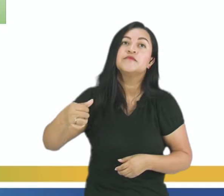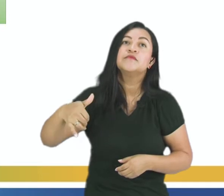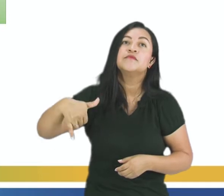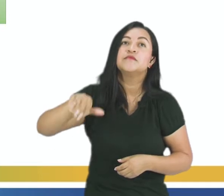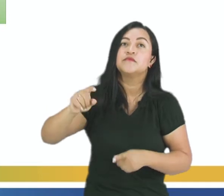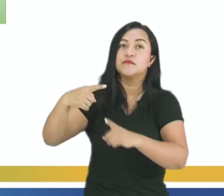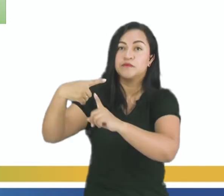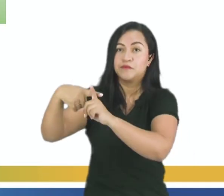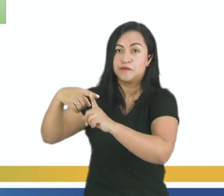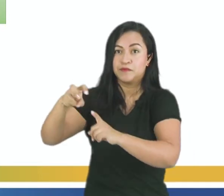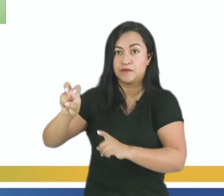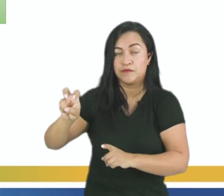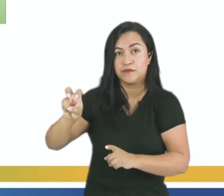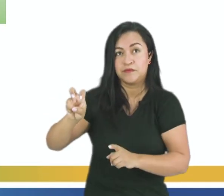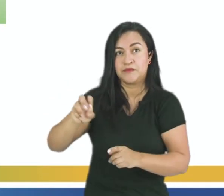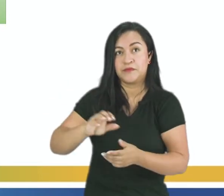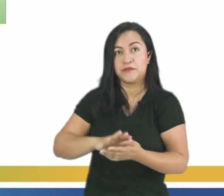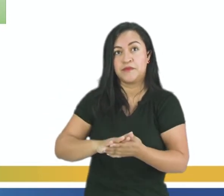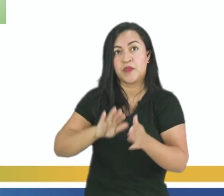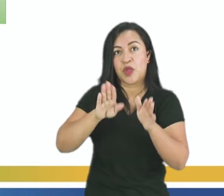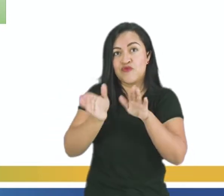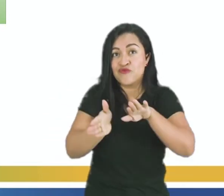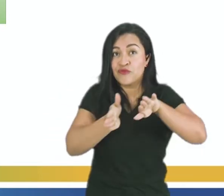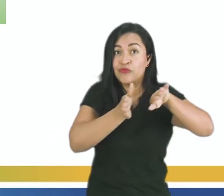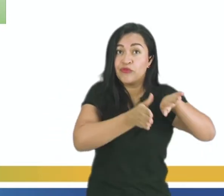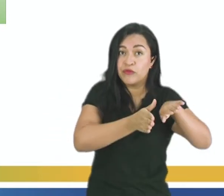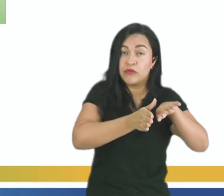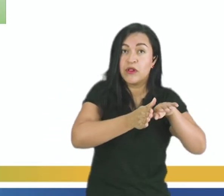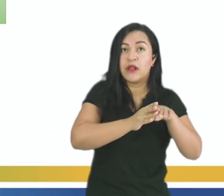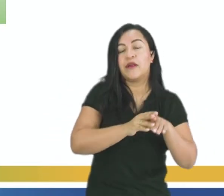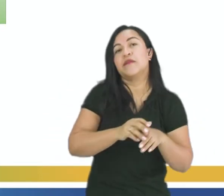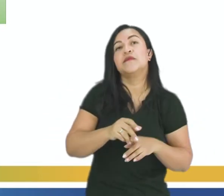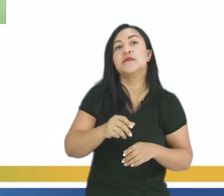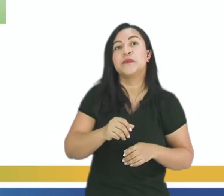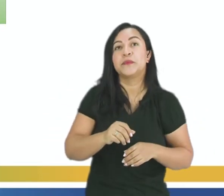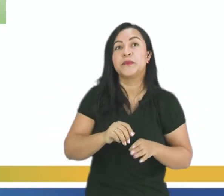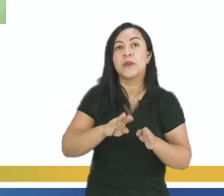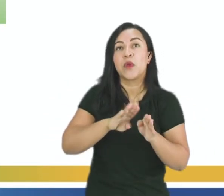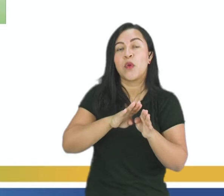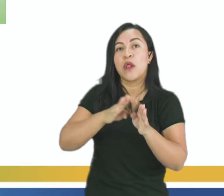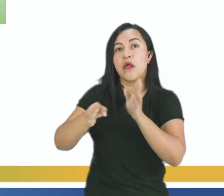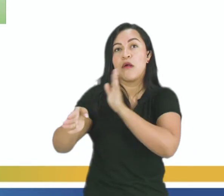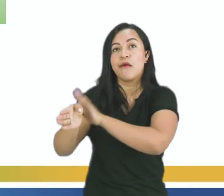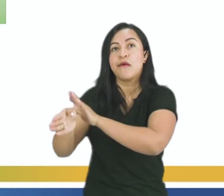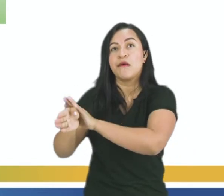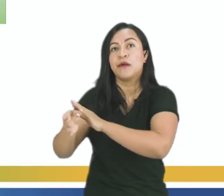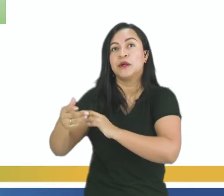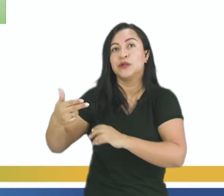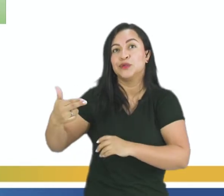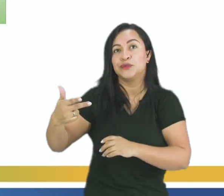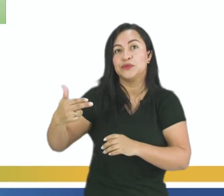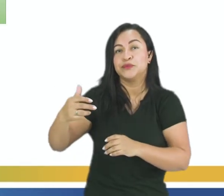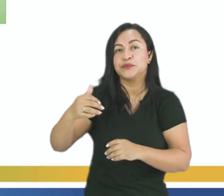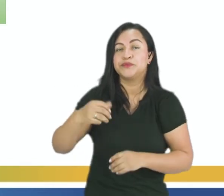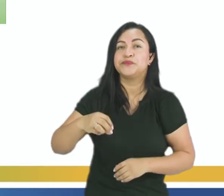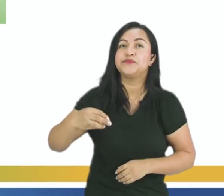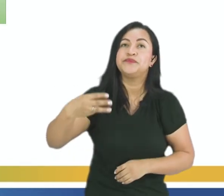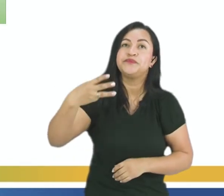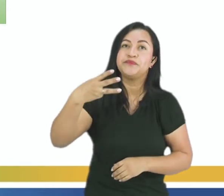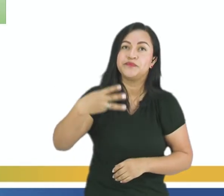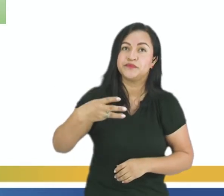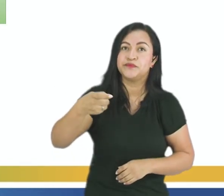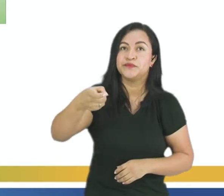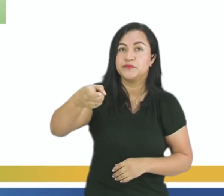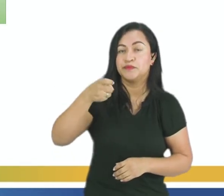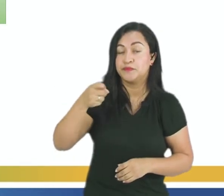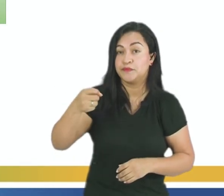a y mais 5. Isolando a incógnita y aí do lado direito da nossa igualdade e trazendo o 5